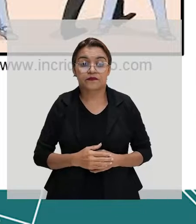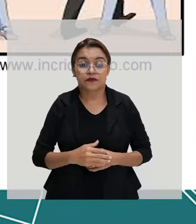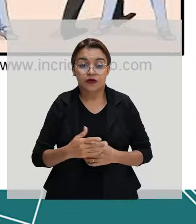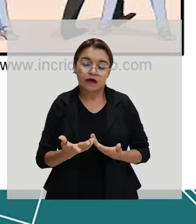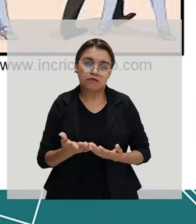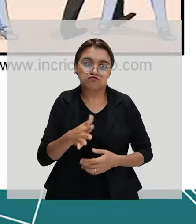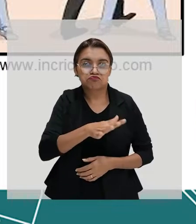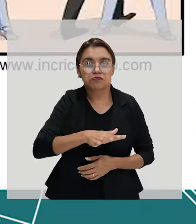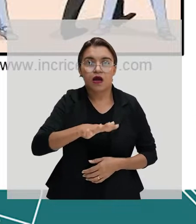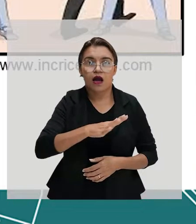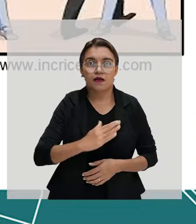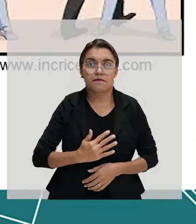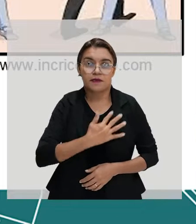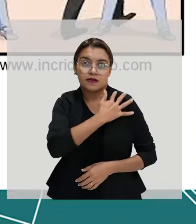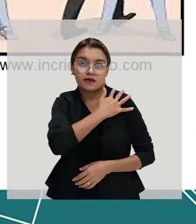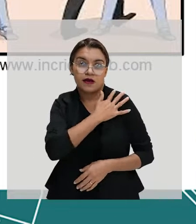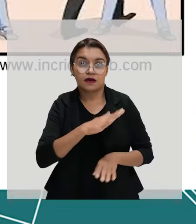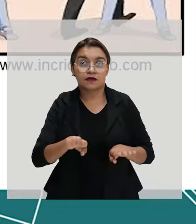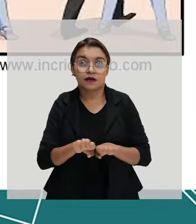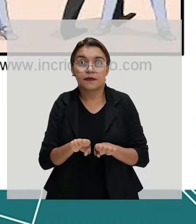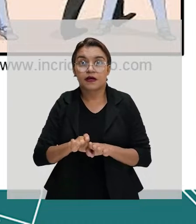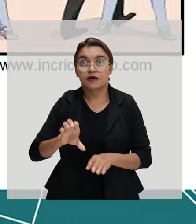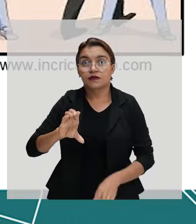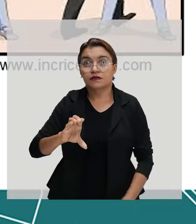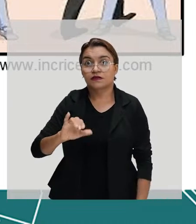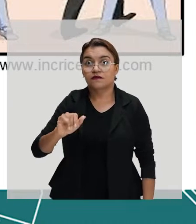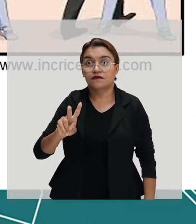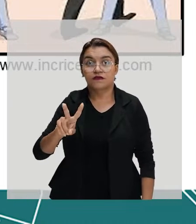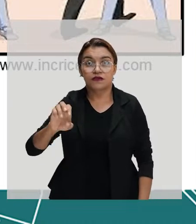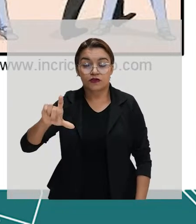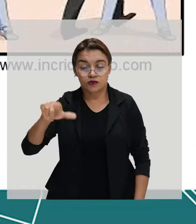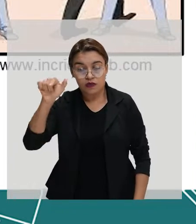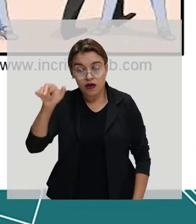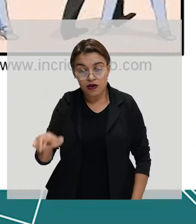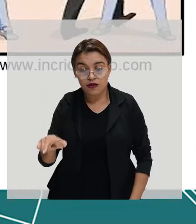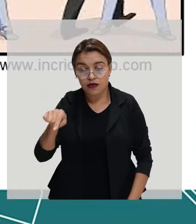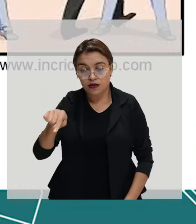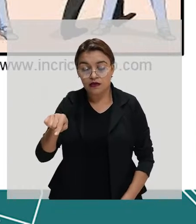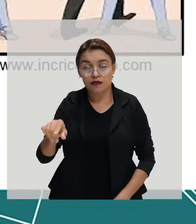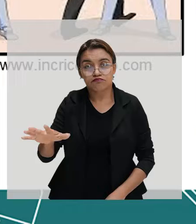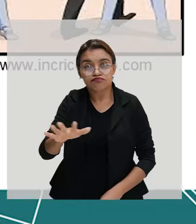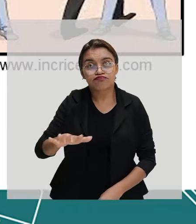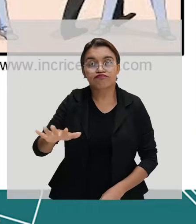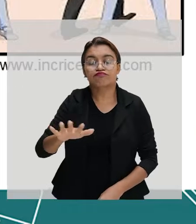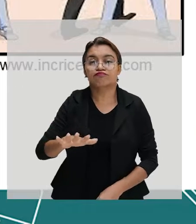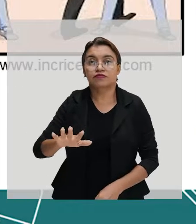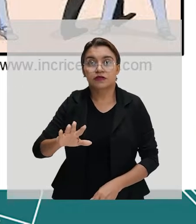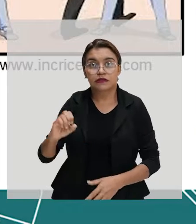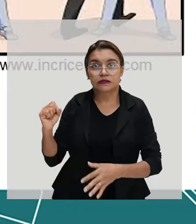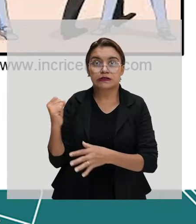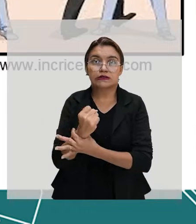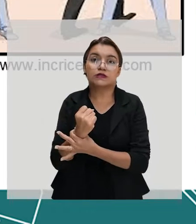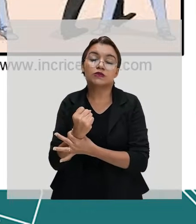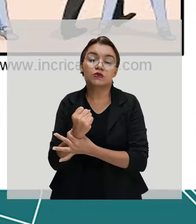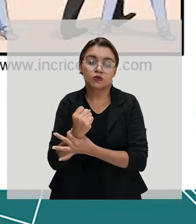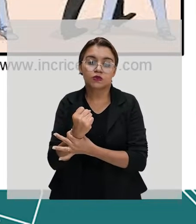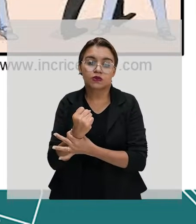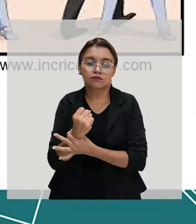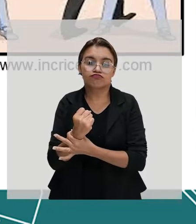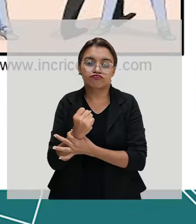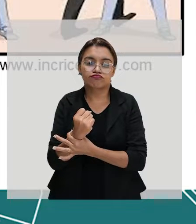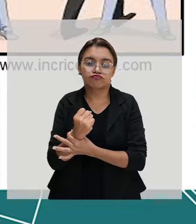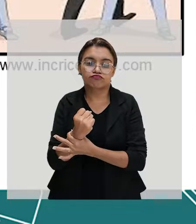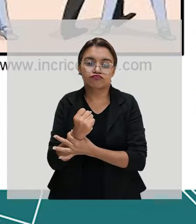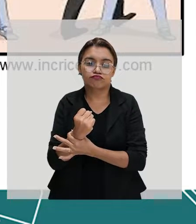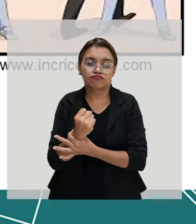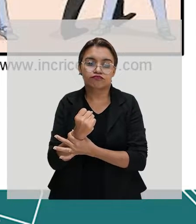Militar no âmbito civil tenta se dominar o adversário de maneira segura e sem provocar danos